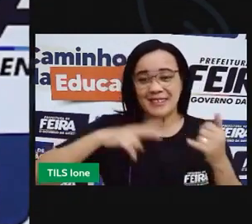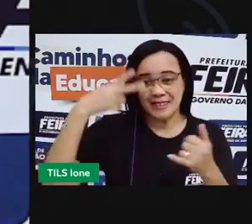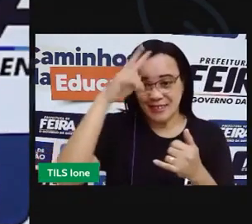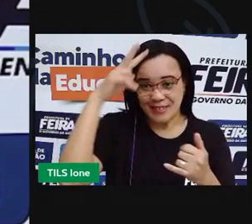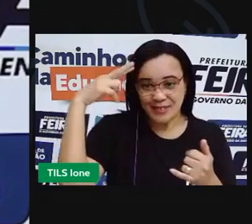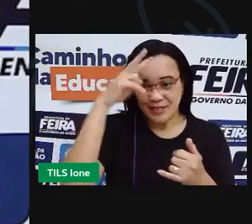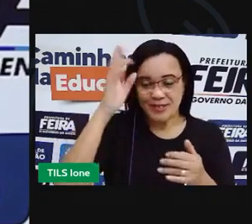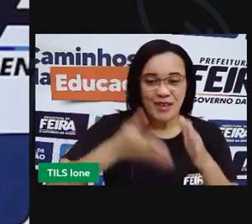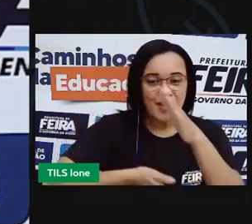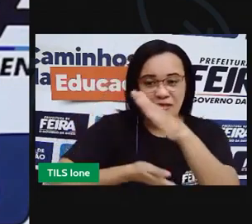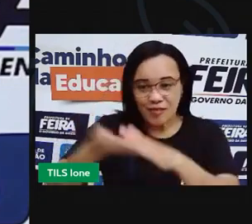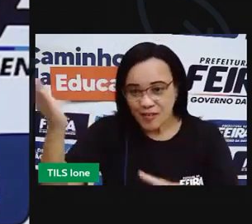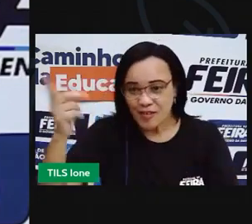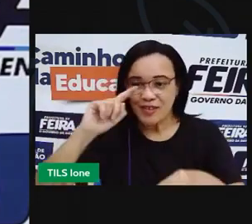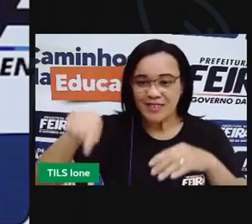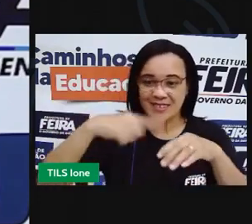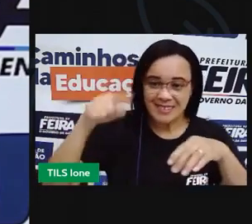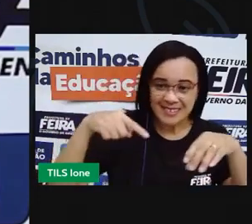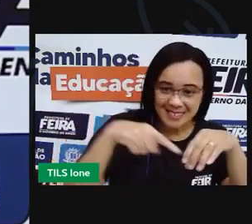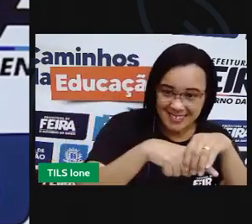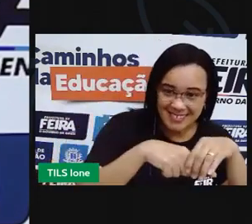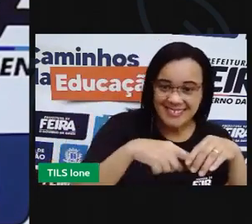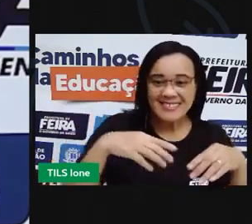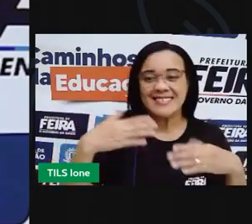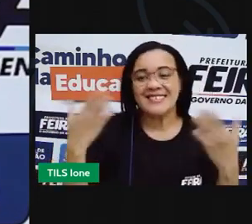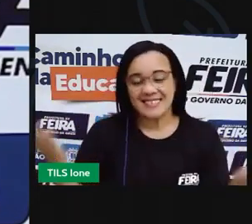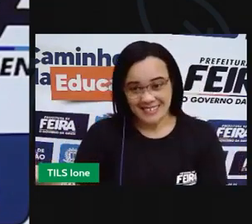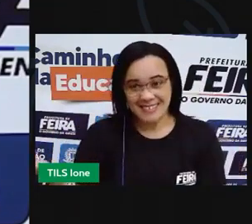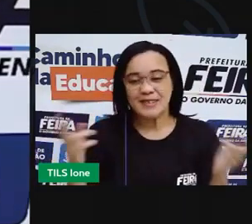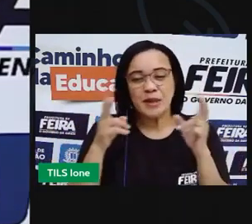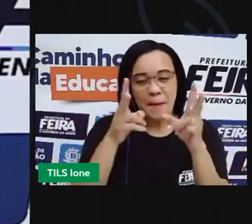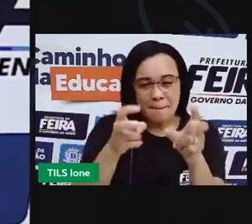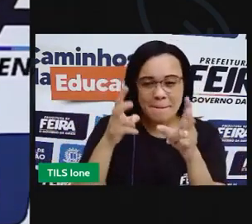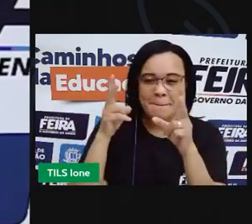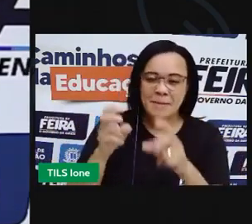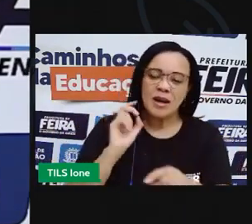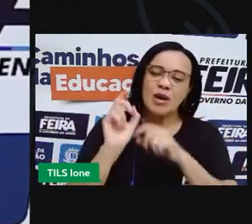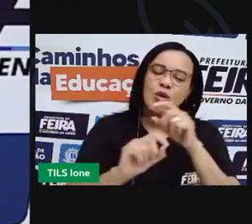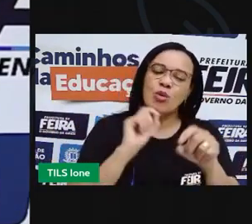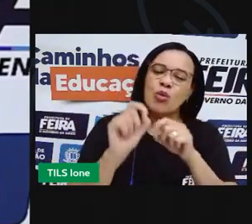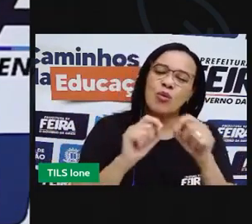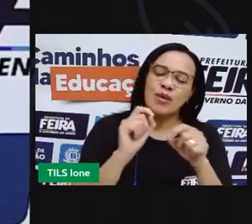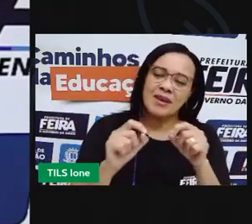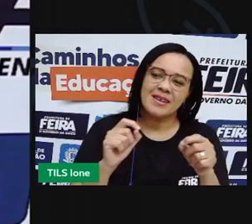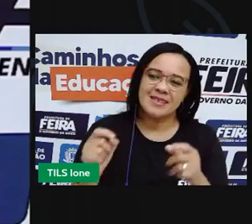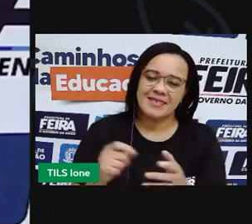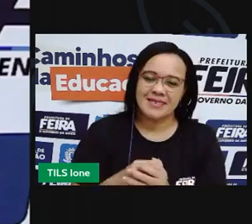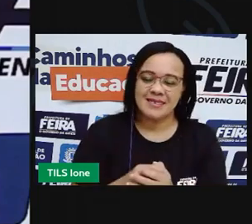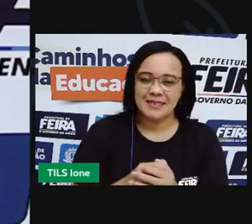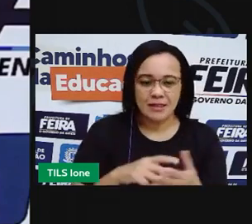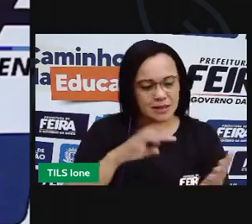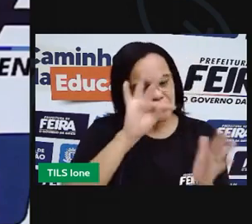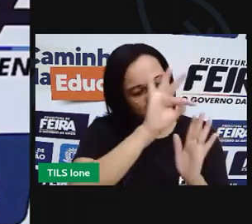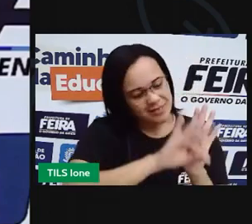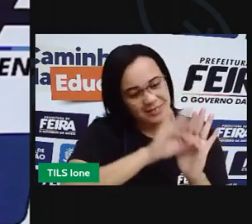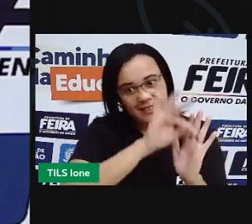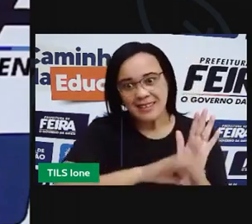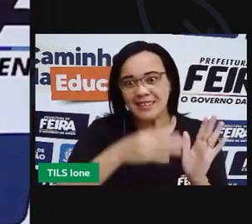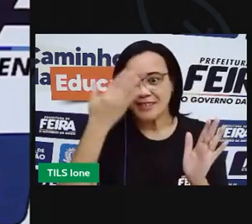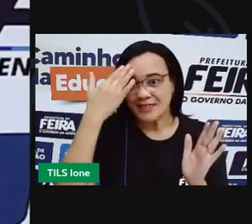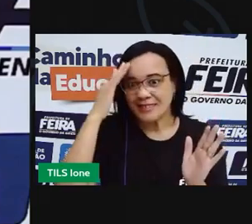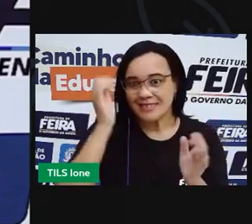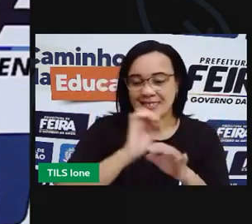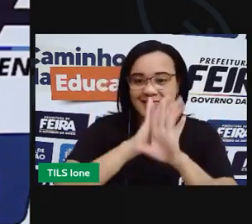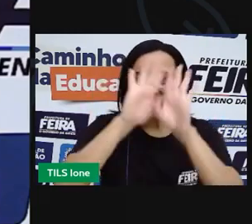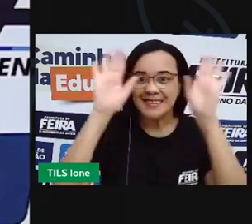livro Pode Tatu. Não é isso? E podemos perceber ali, fazer a interpretação, vendo ali qual